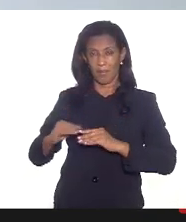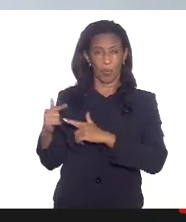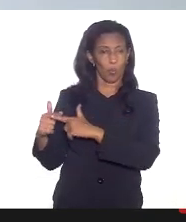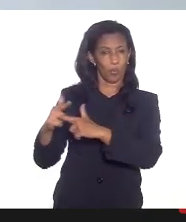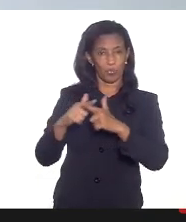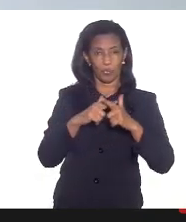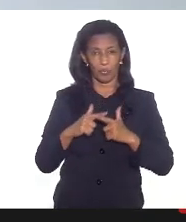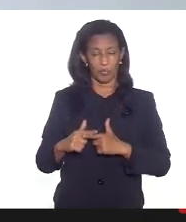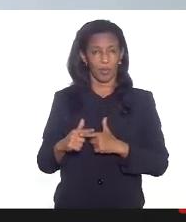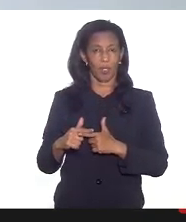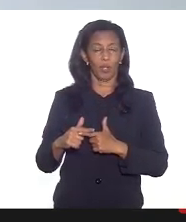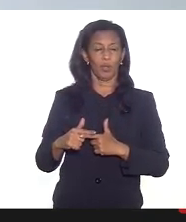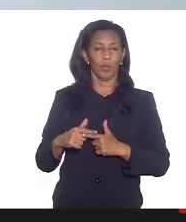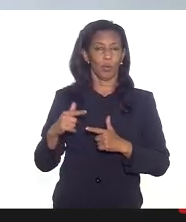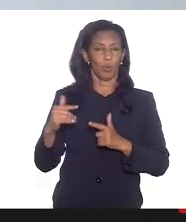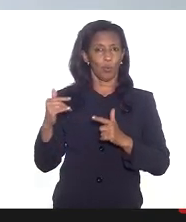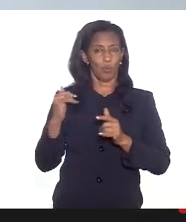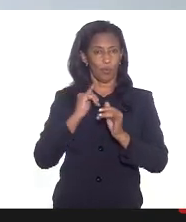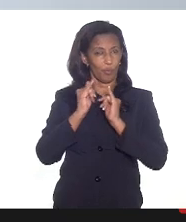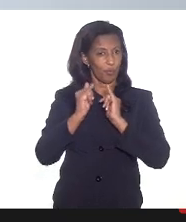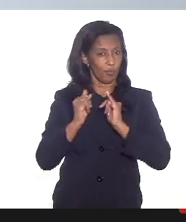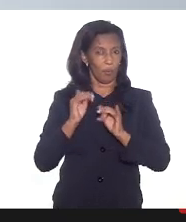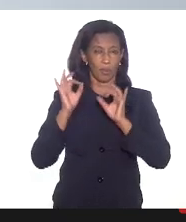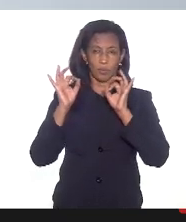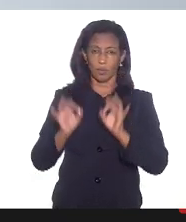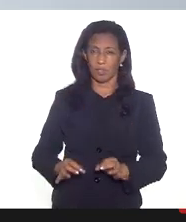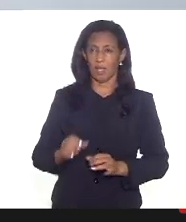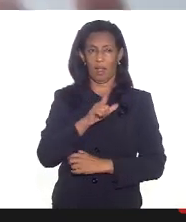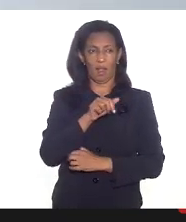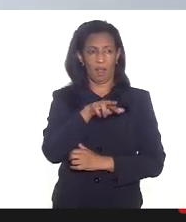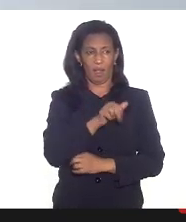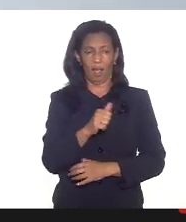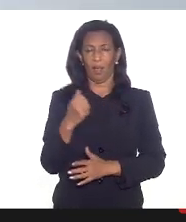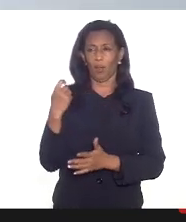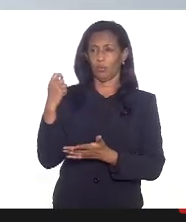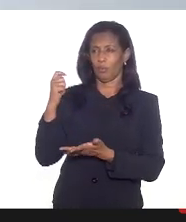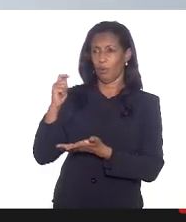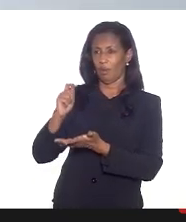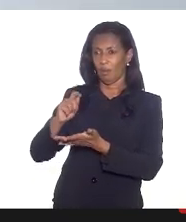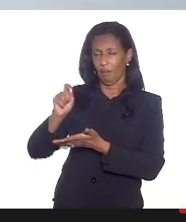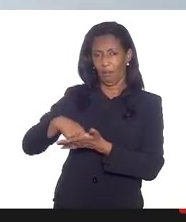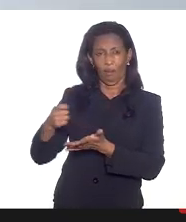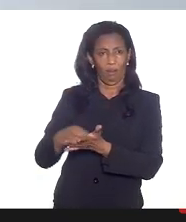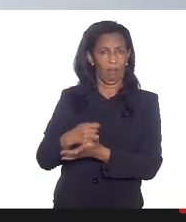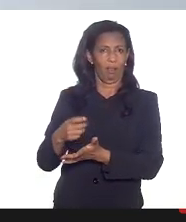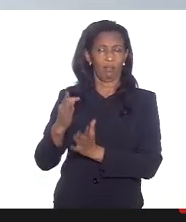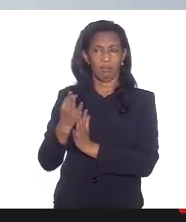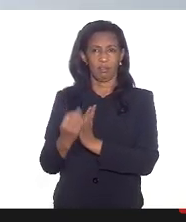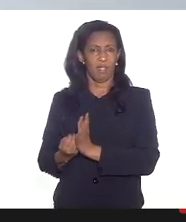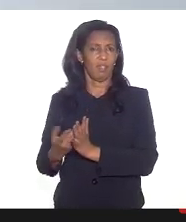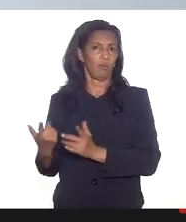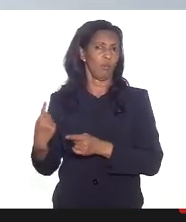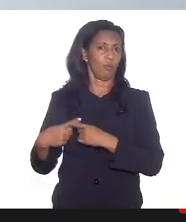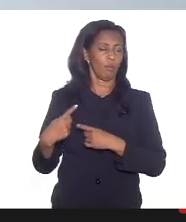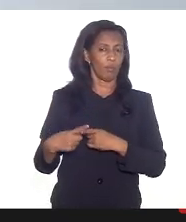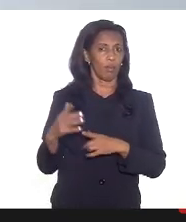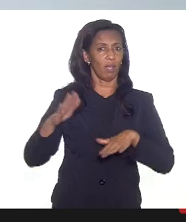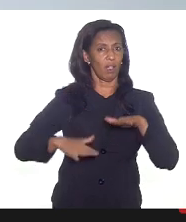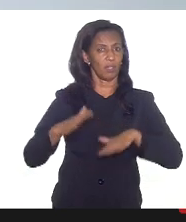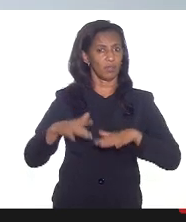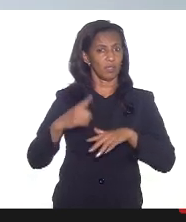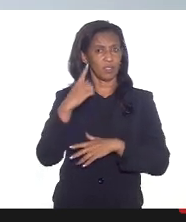burocratizado demandas de seja laudo atestado termo porque isso é a gente